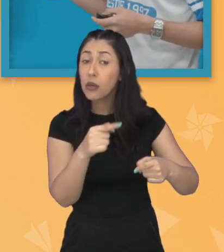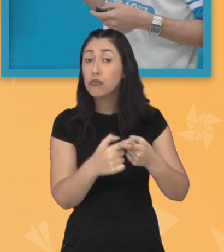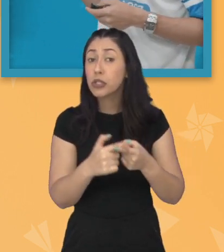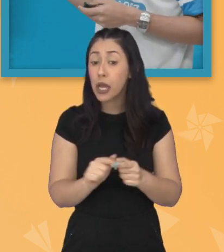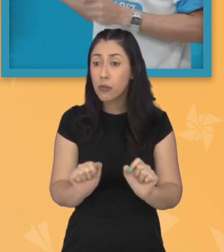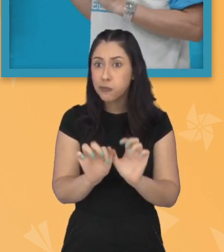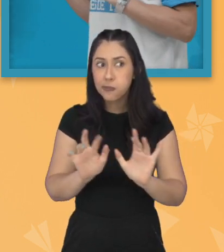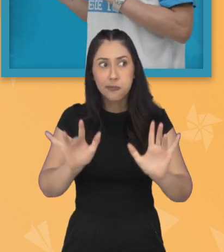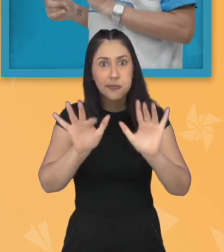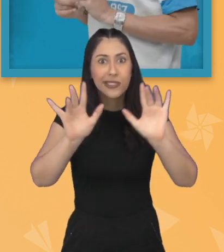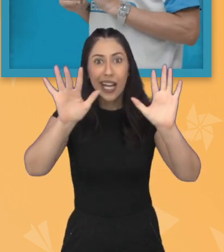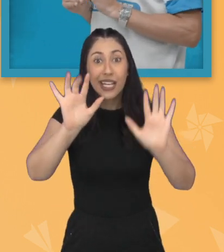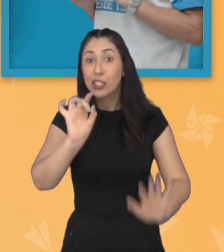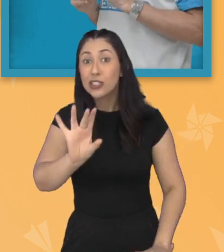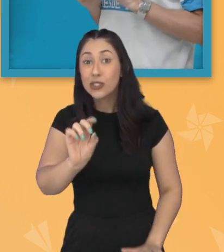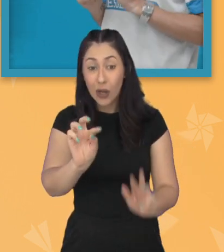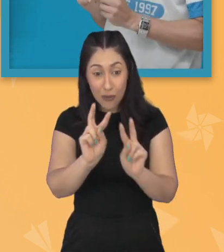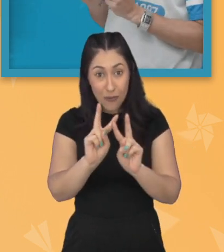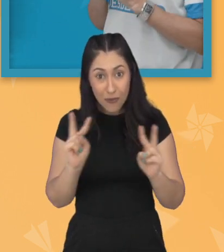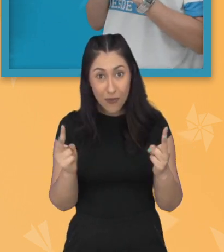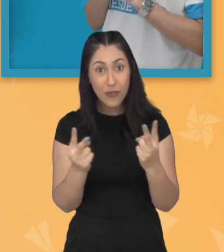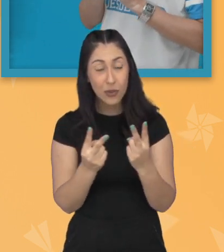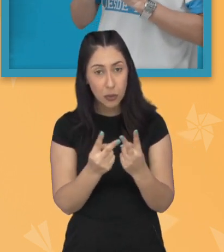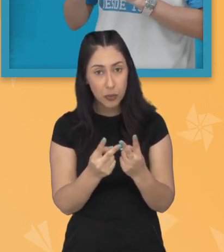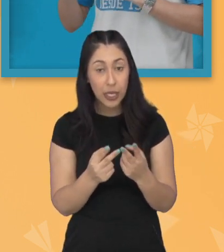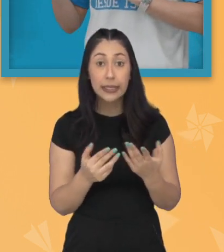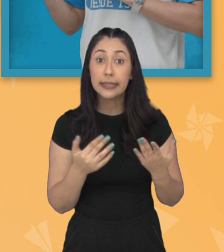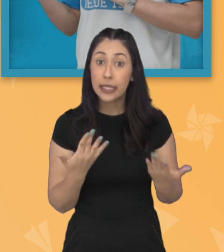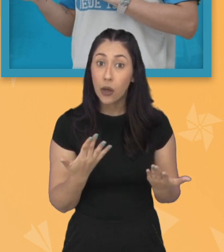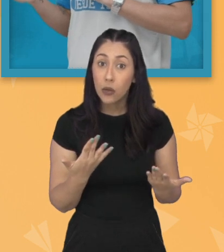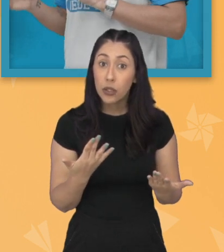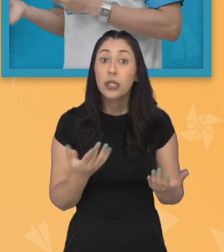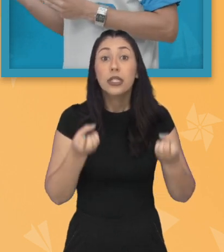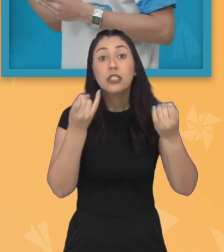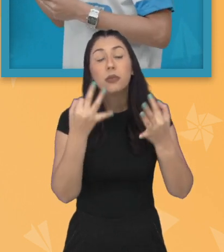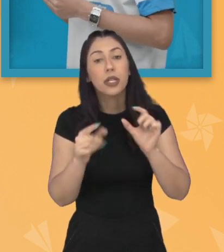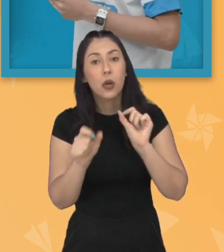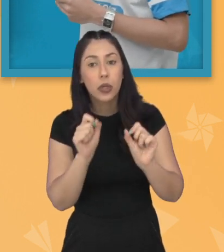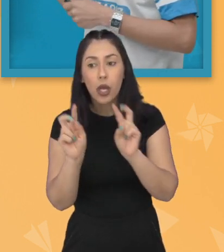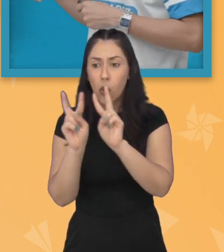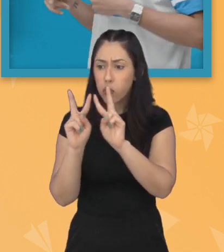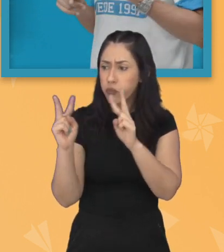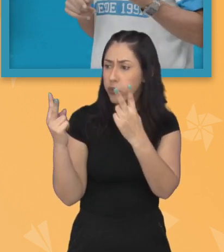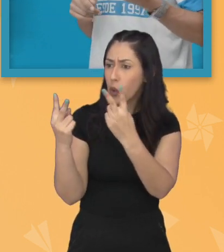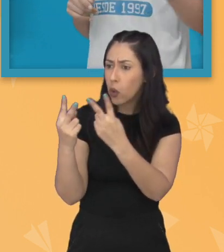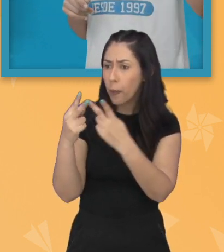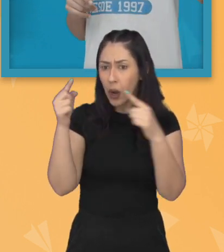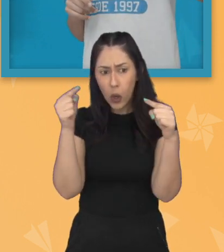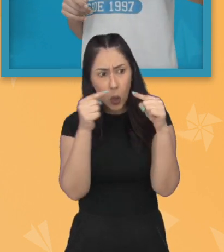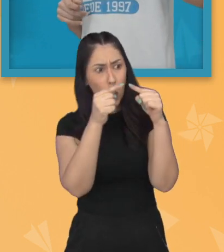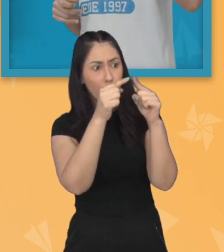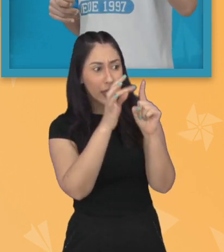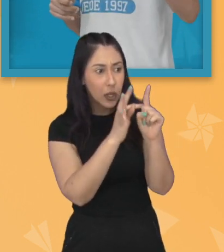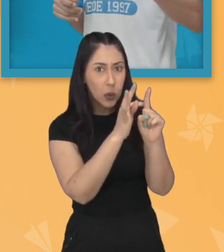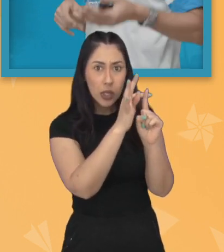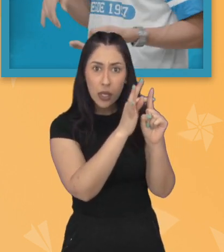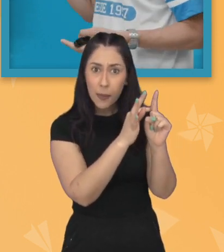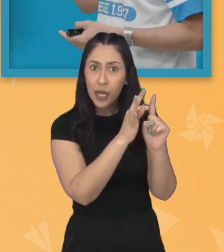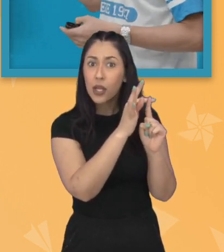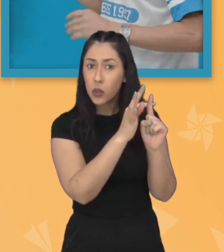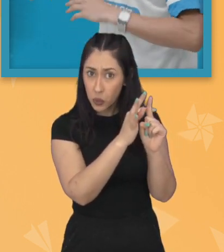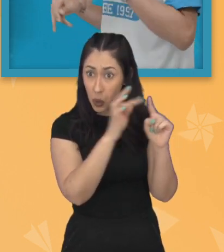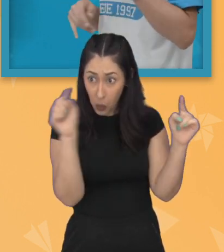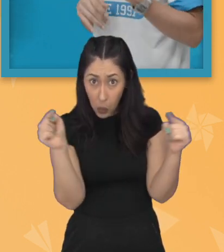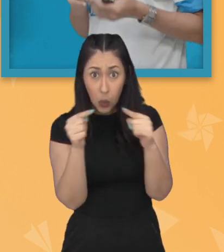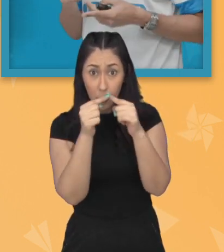É dito que o volume e a temperatura de um gás sempre serão diretamente proporcionais, desde que sua pressão seja constante. Ou